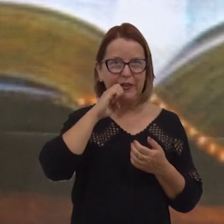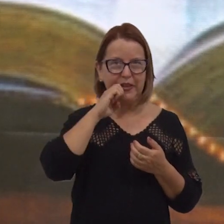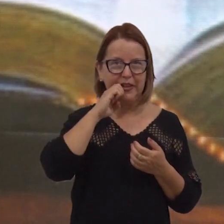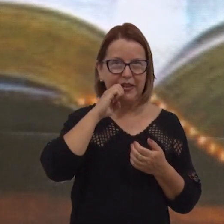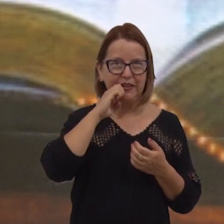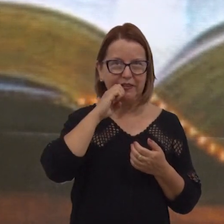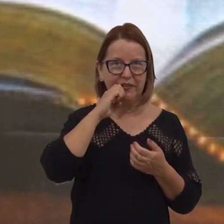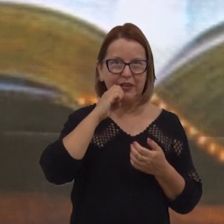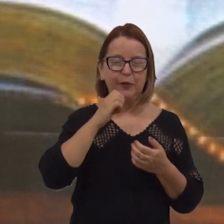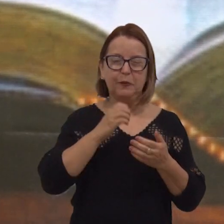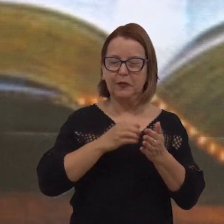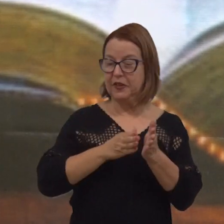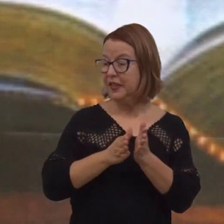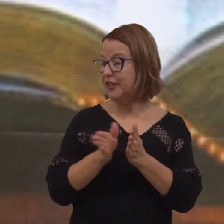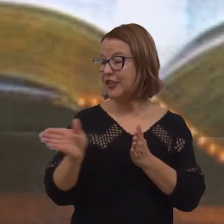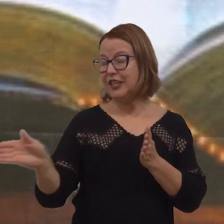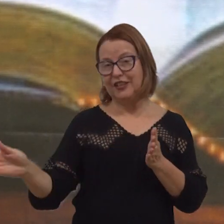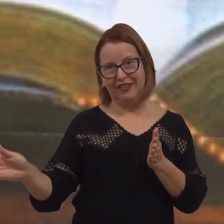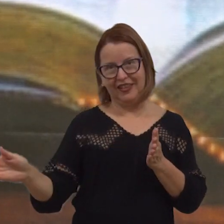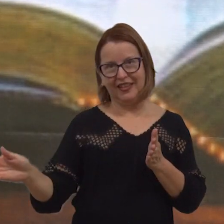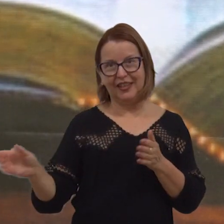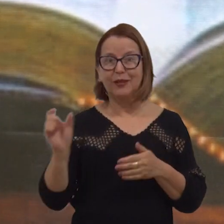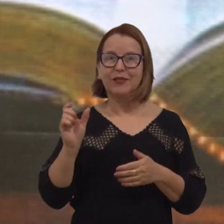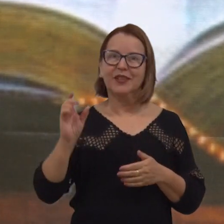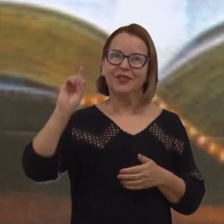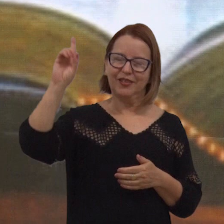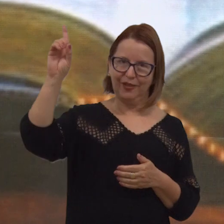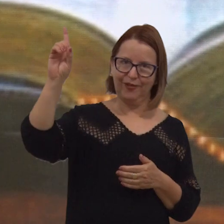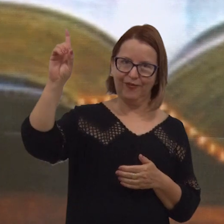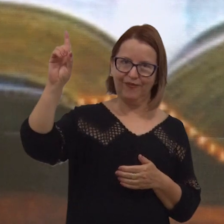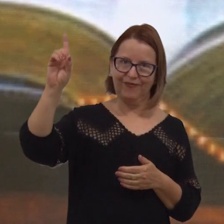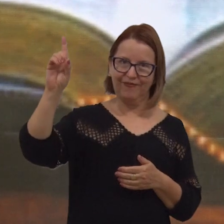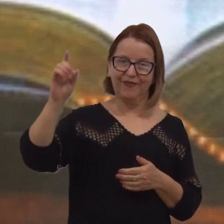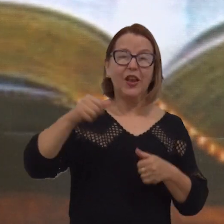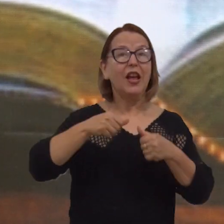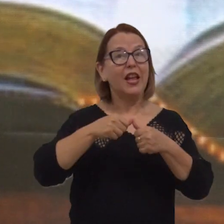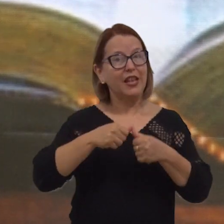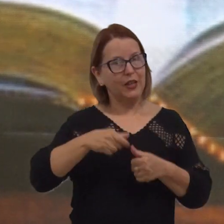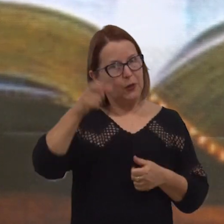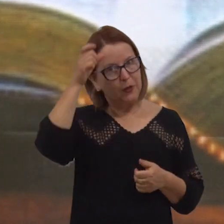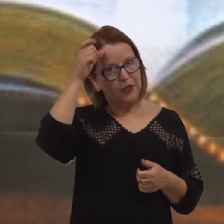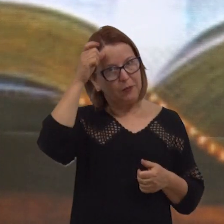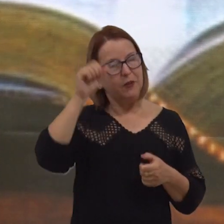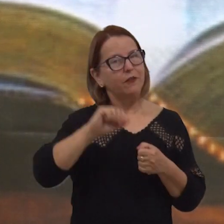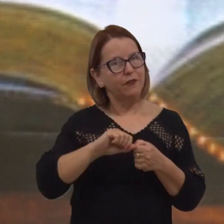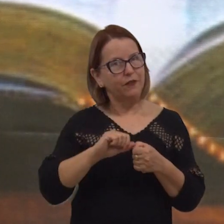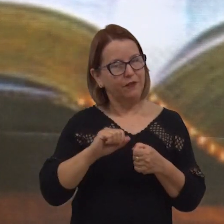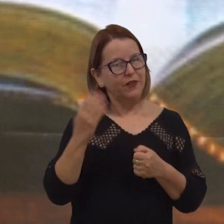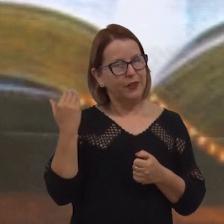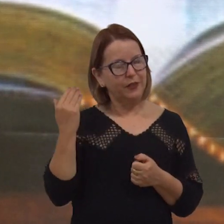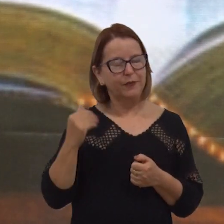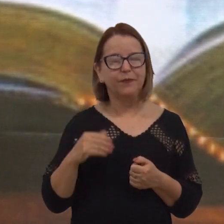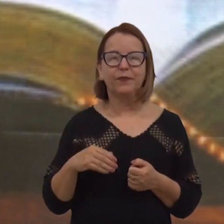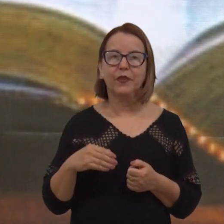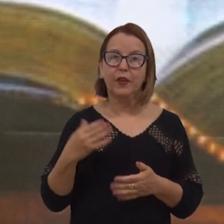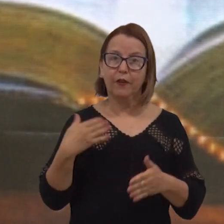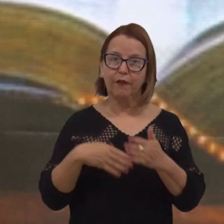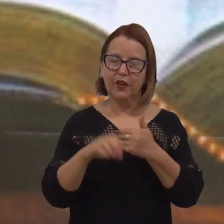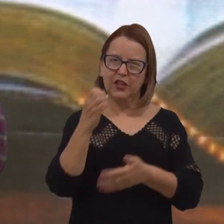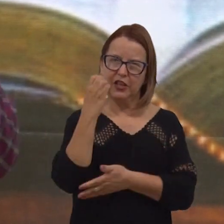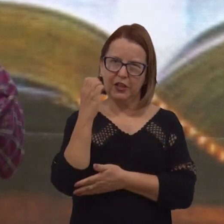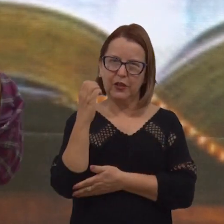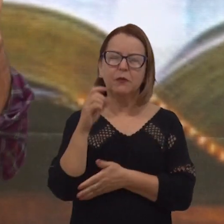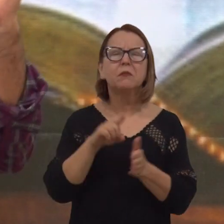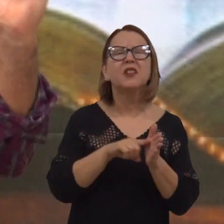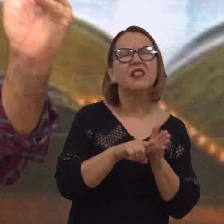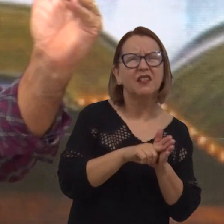fez e ele conseguiu. Porque o inimigo, quando ele foi no jardim, a tática dele foi a seguinte,